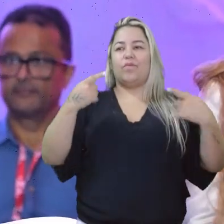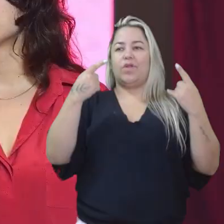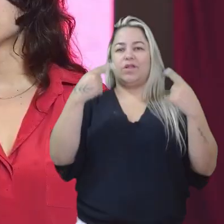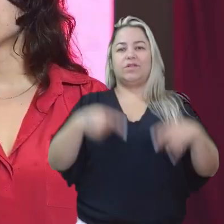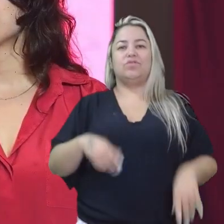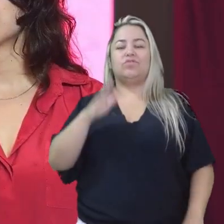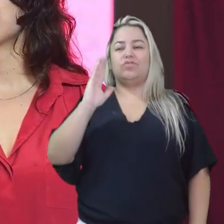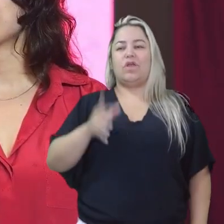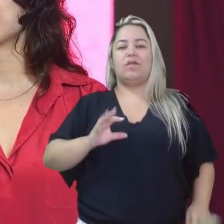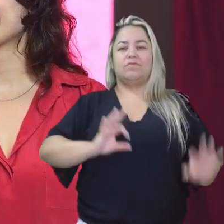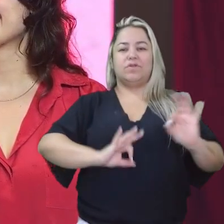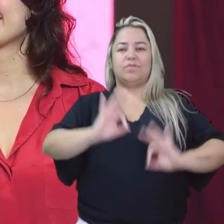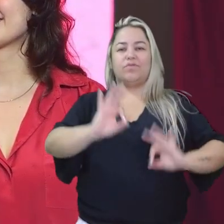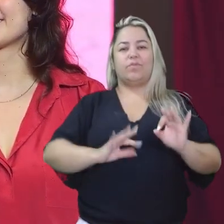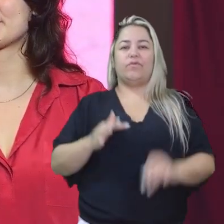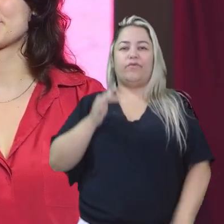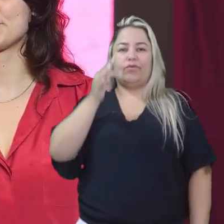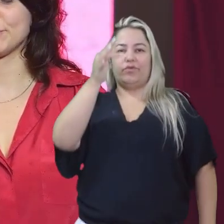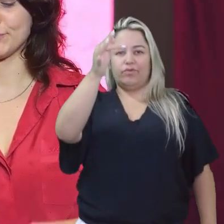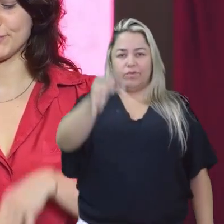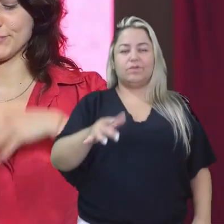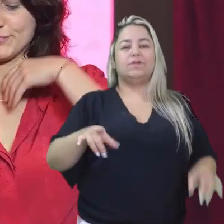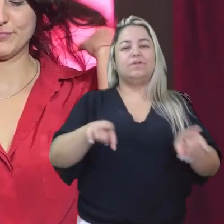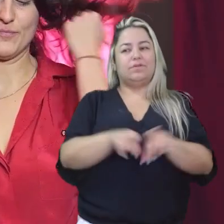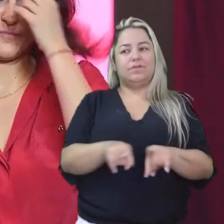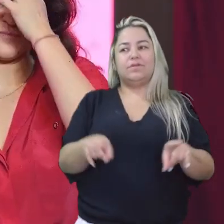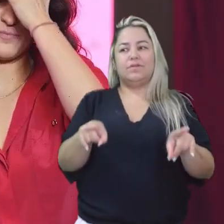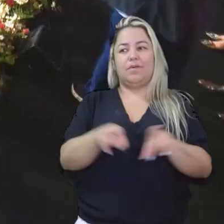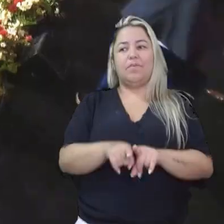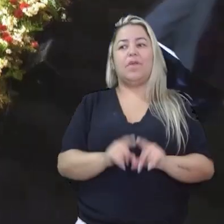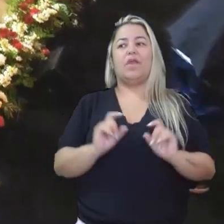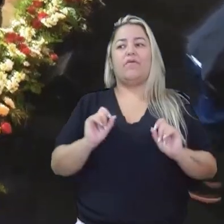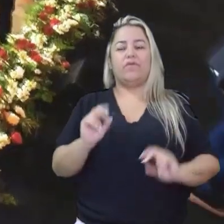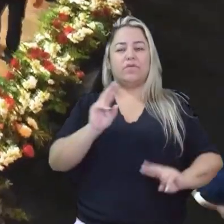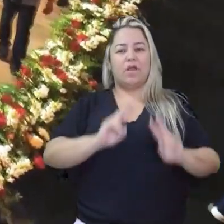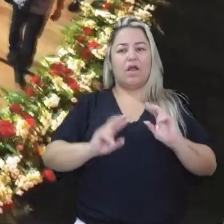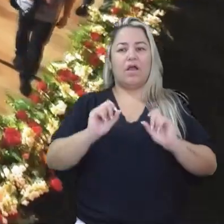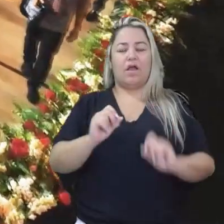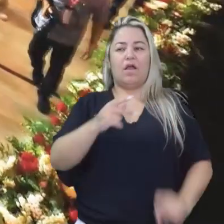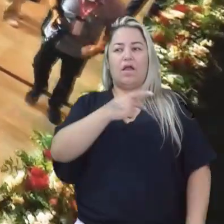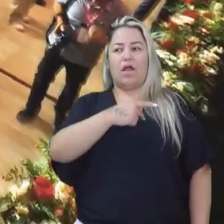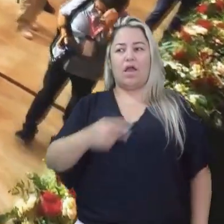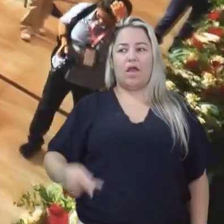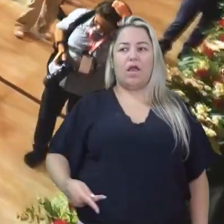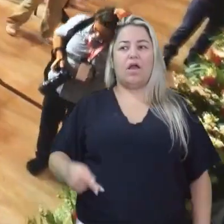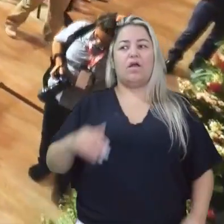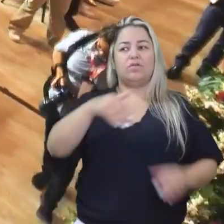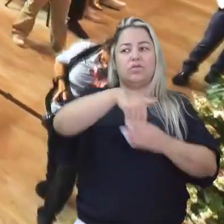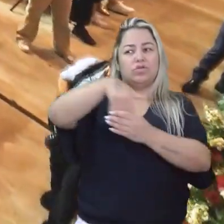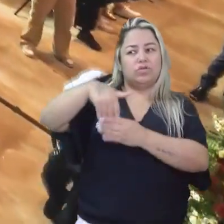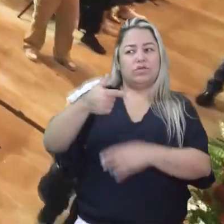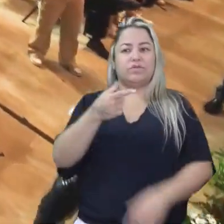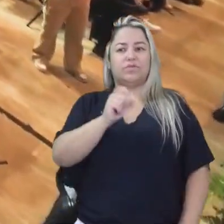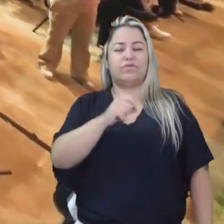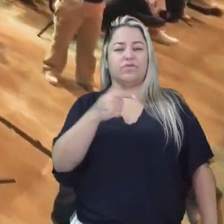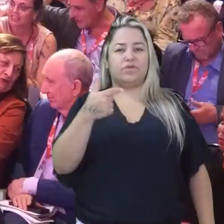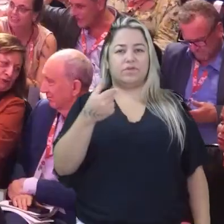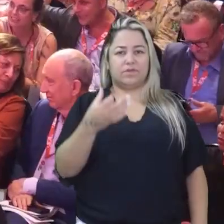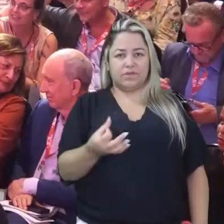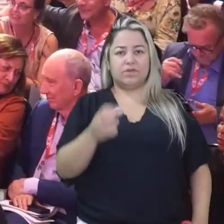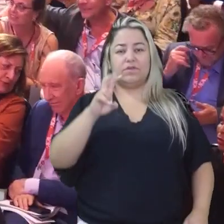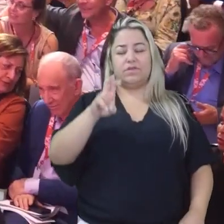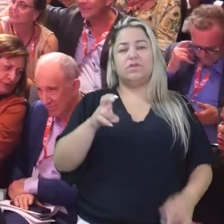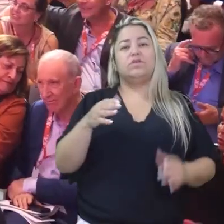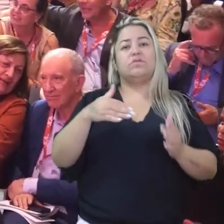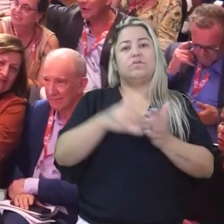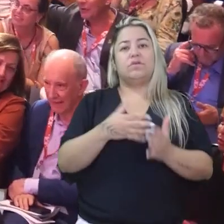para já se preparar para o futuro, principalmente visando as eleições presidenciais de 2026. Nos dias